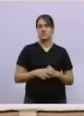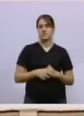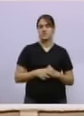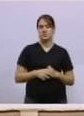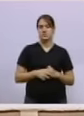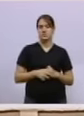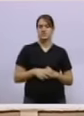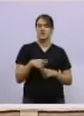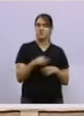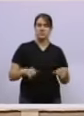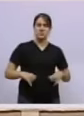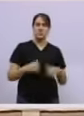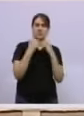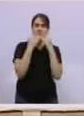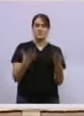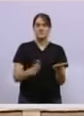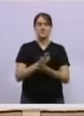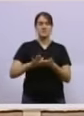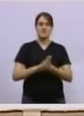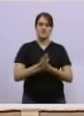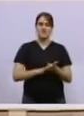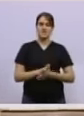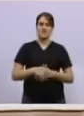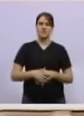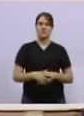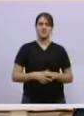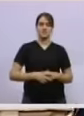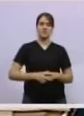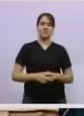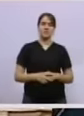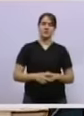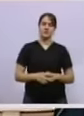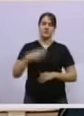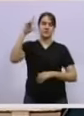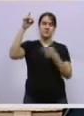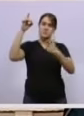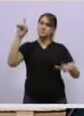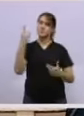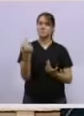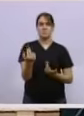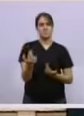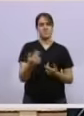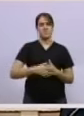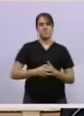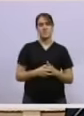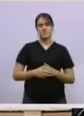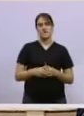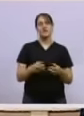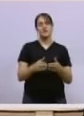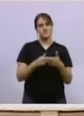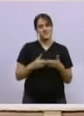Você acha que esse sacrifício serve para alguma coisa? Você acha que isso modifica em Deus o que Ele é? Tenha santa